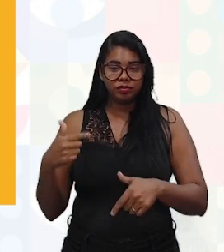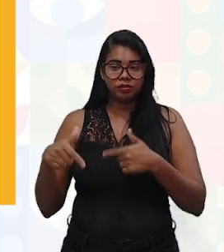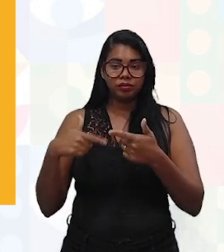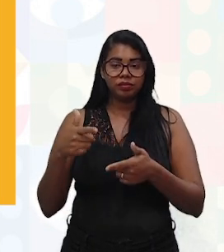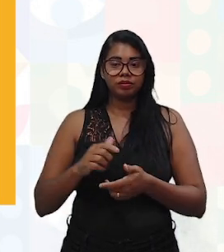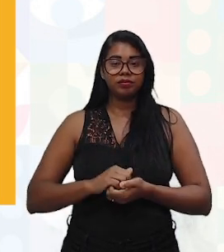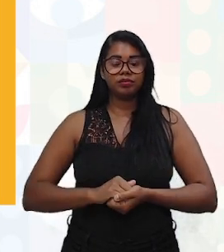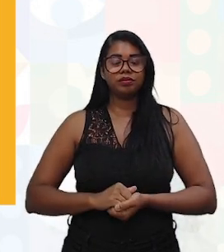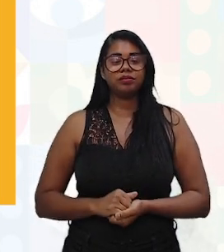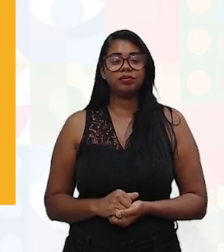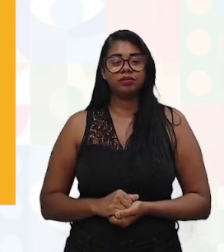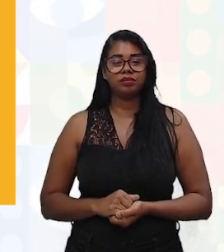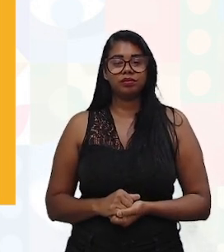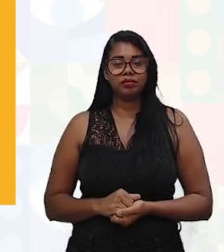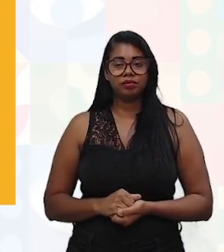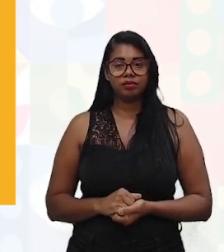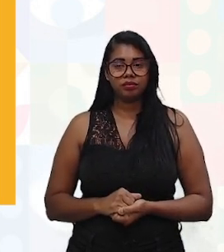trabalho.